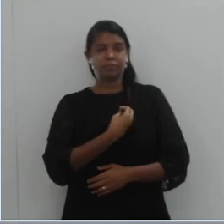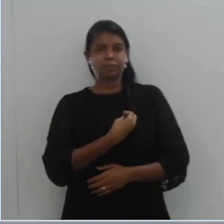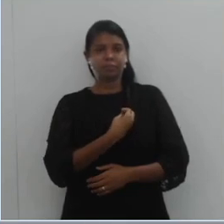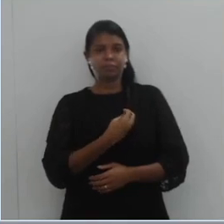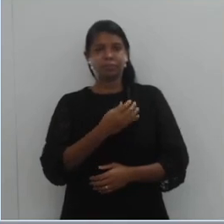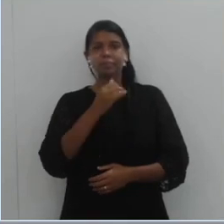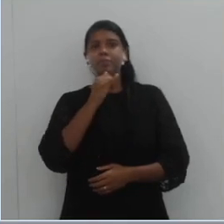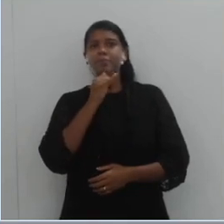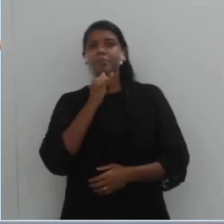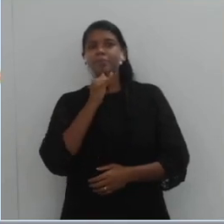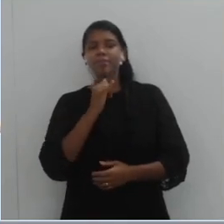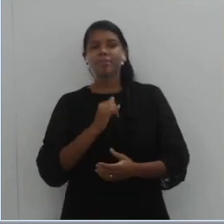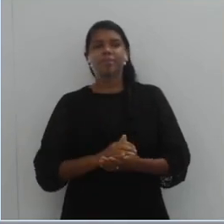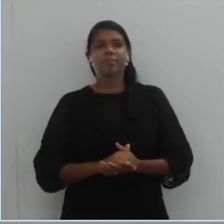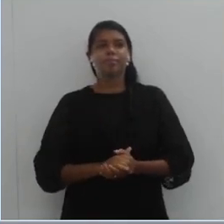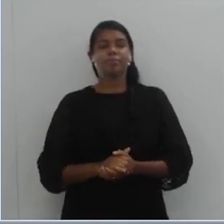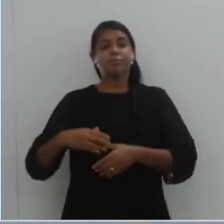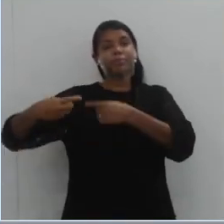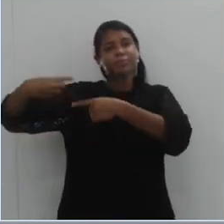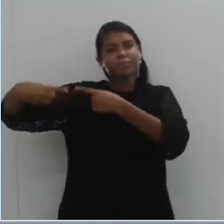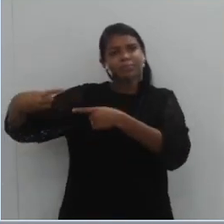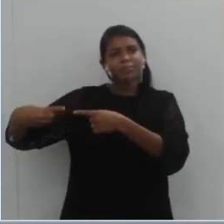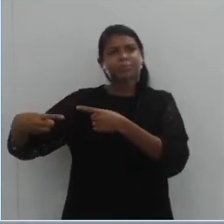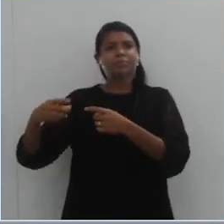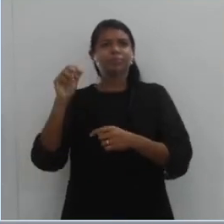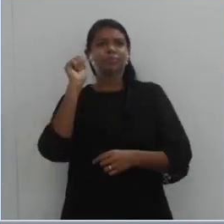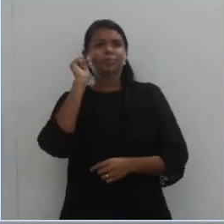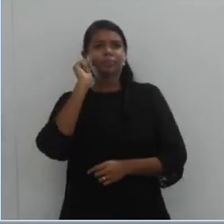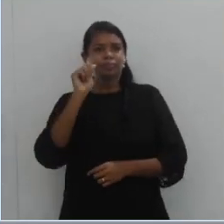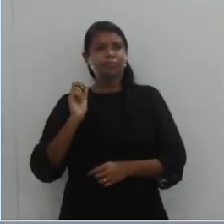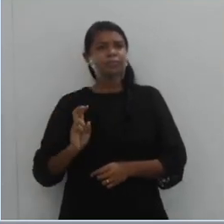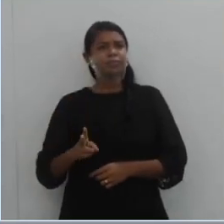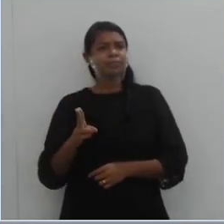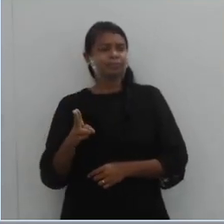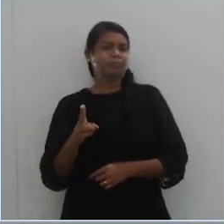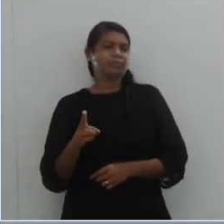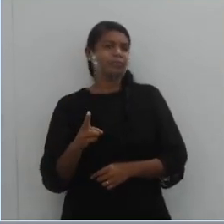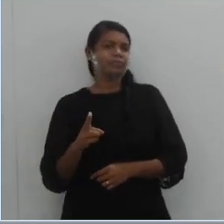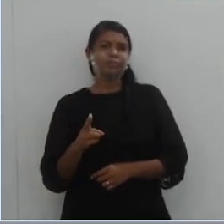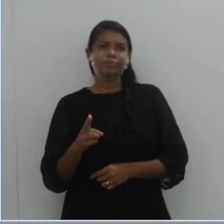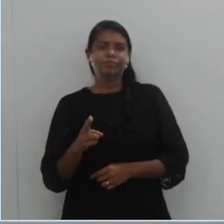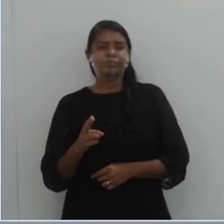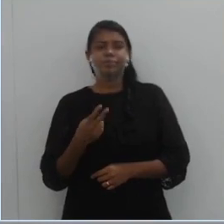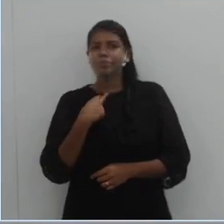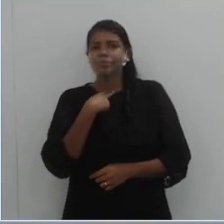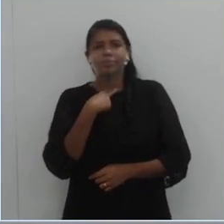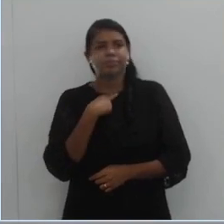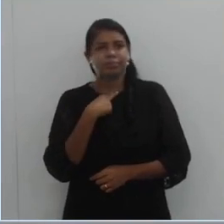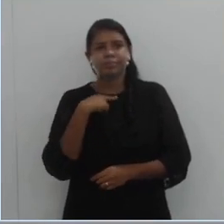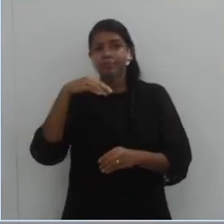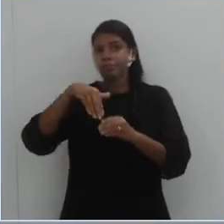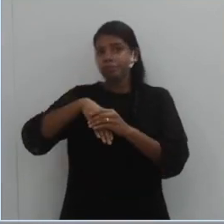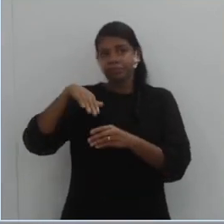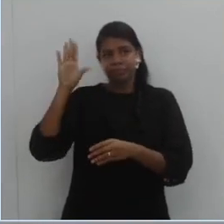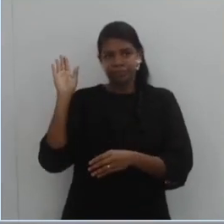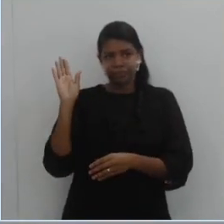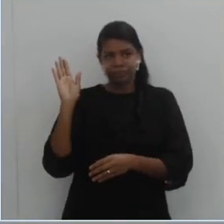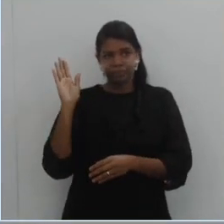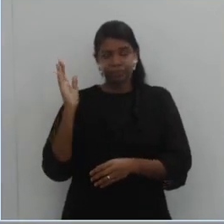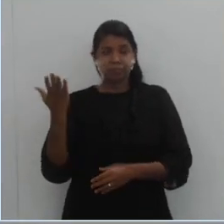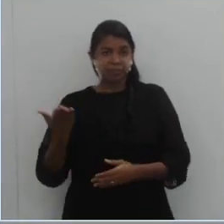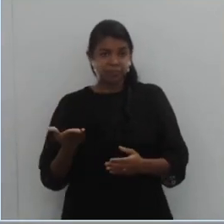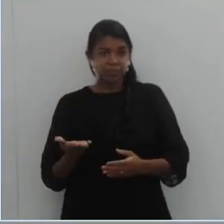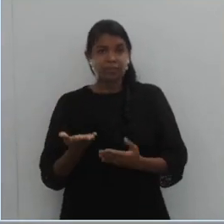exemplo, política. As mulheres sempre foram excluídas. Só para você ter ideia, mamãe que hoje pode